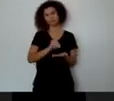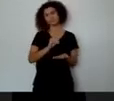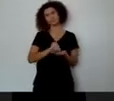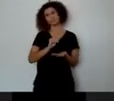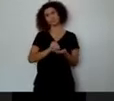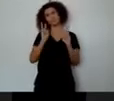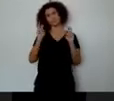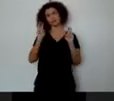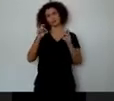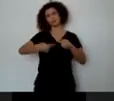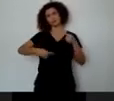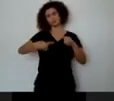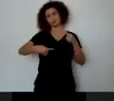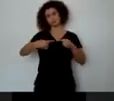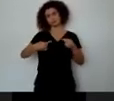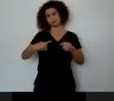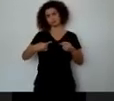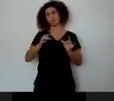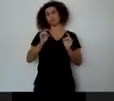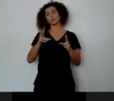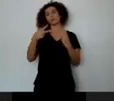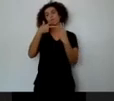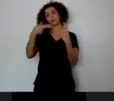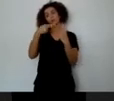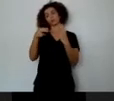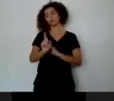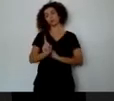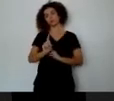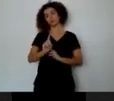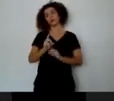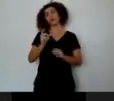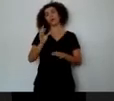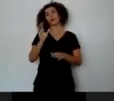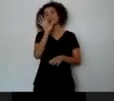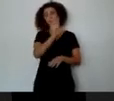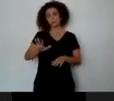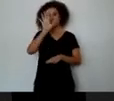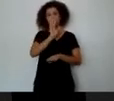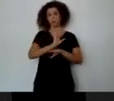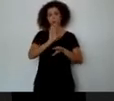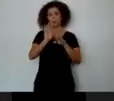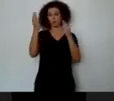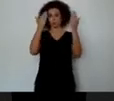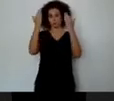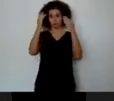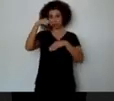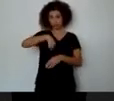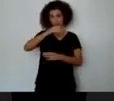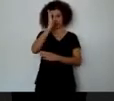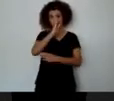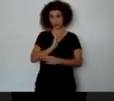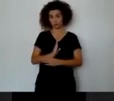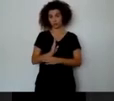curso de psicologia, não só a do UniBH, né, dos cursos de psicologia em geral, os cursos de psicologia no Brasil, não